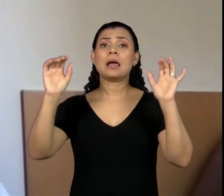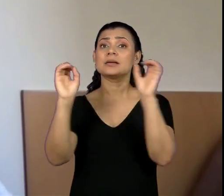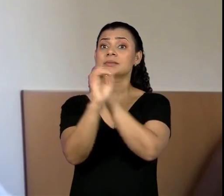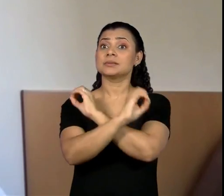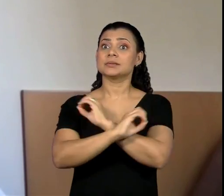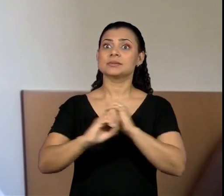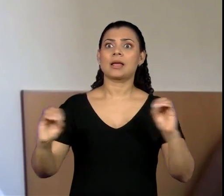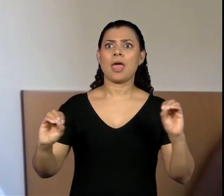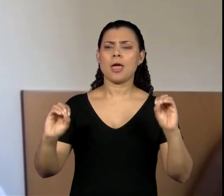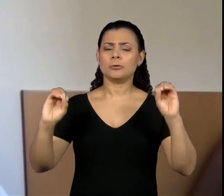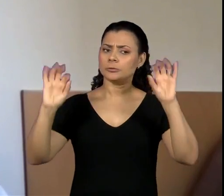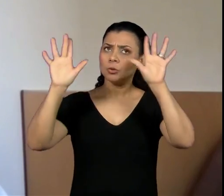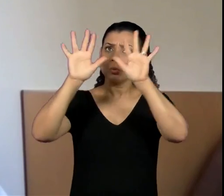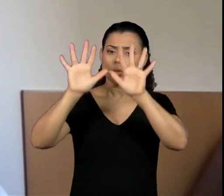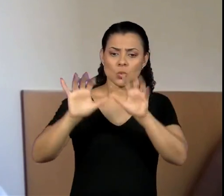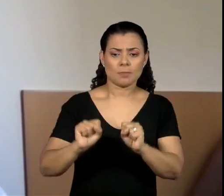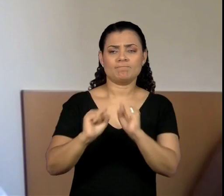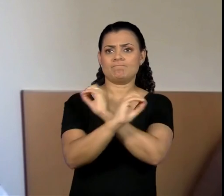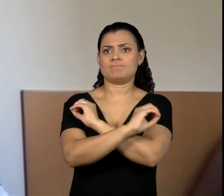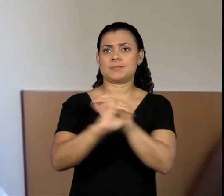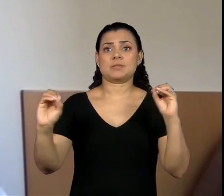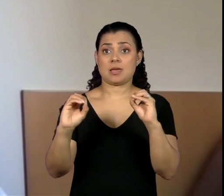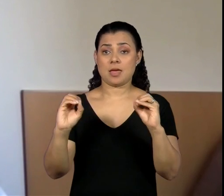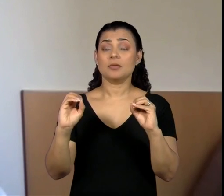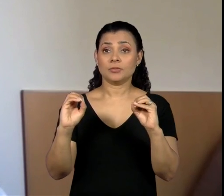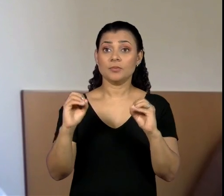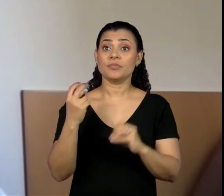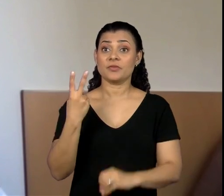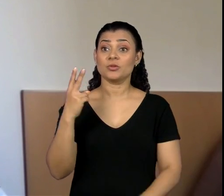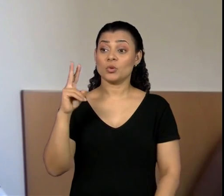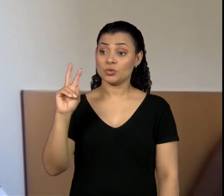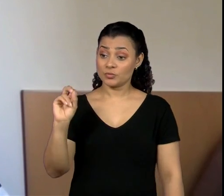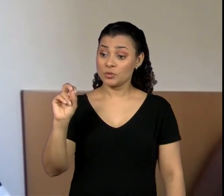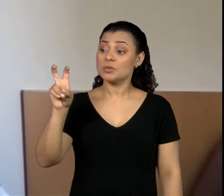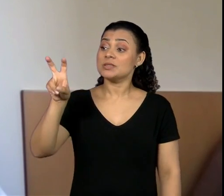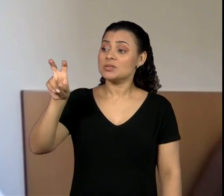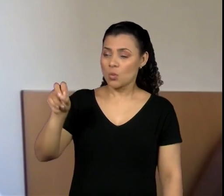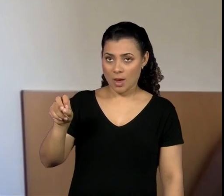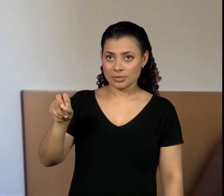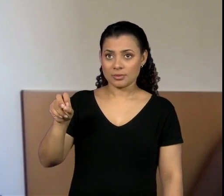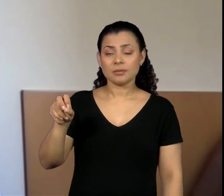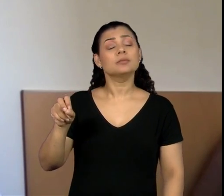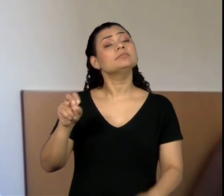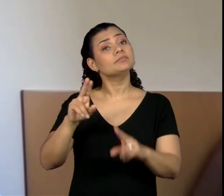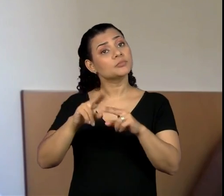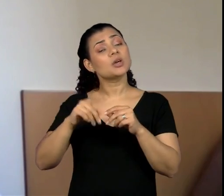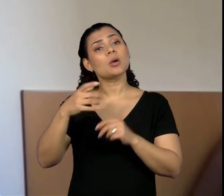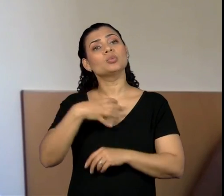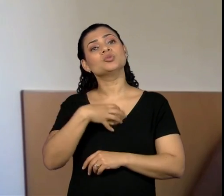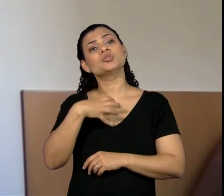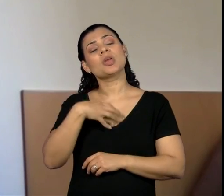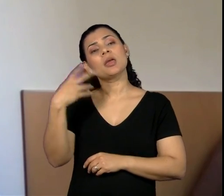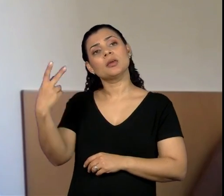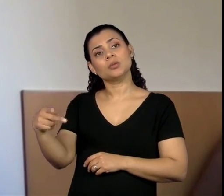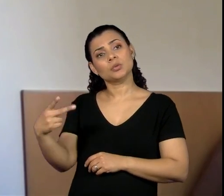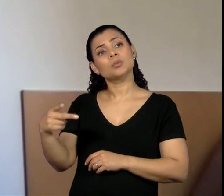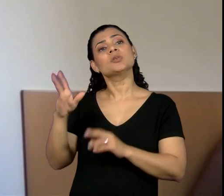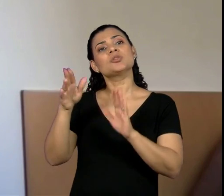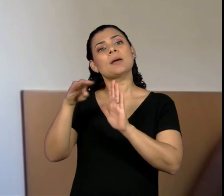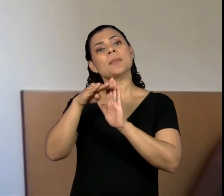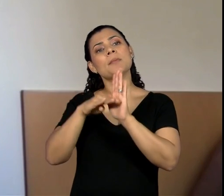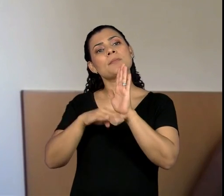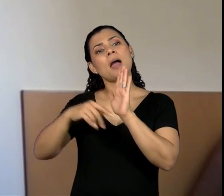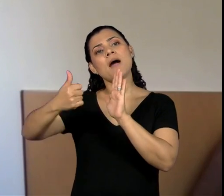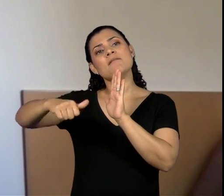né, líquidas de CO2 em 2050, que é o que os modelos que foram